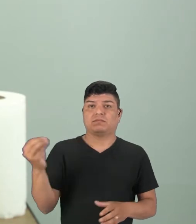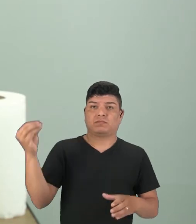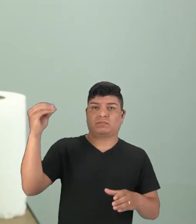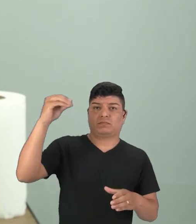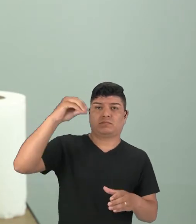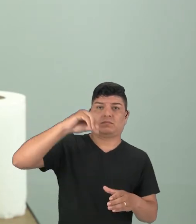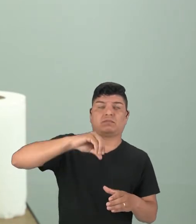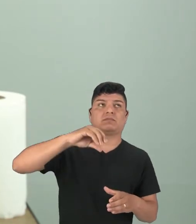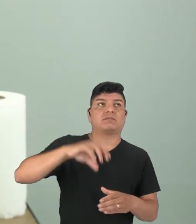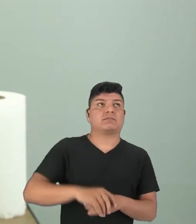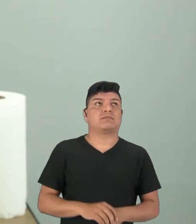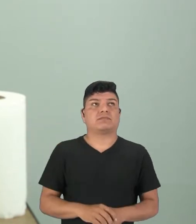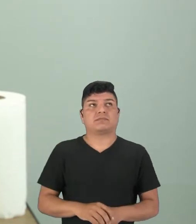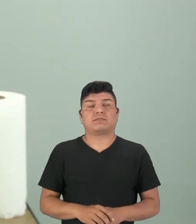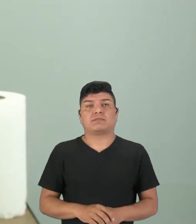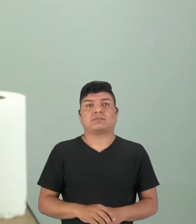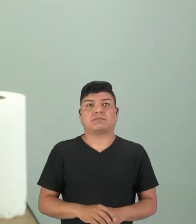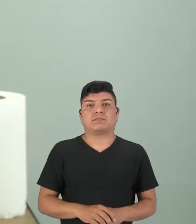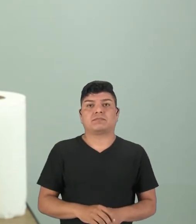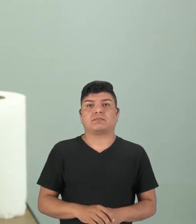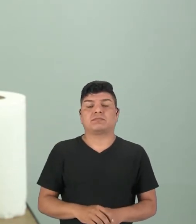ó,